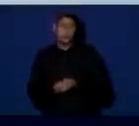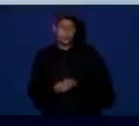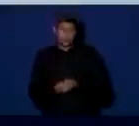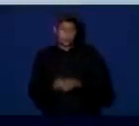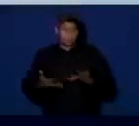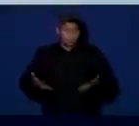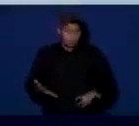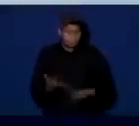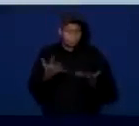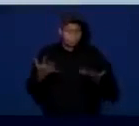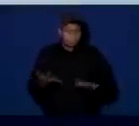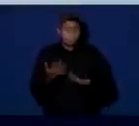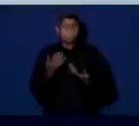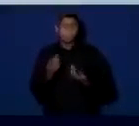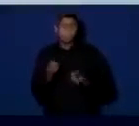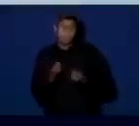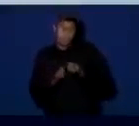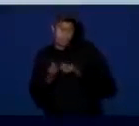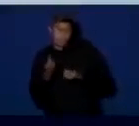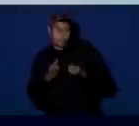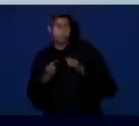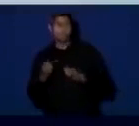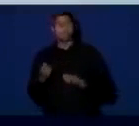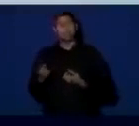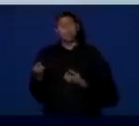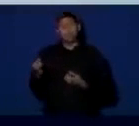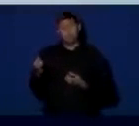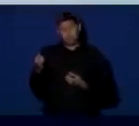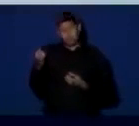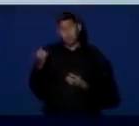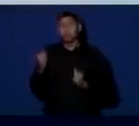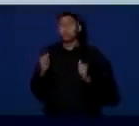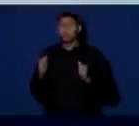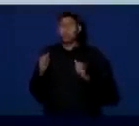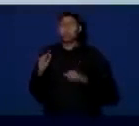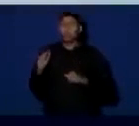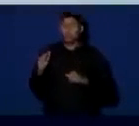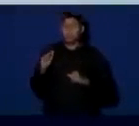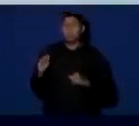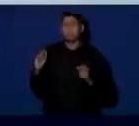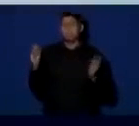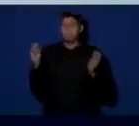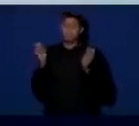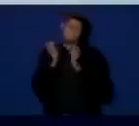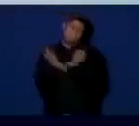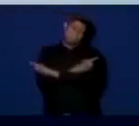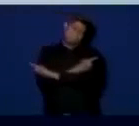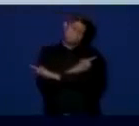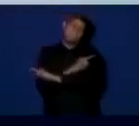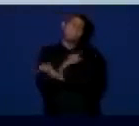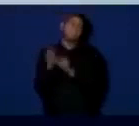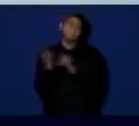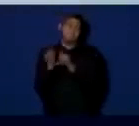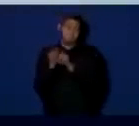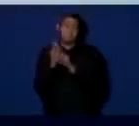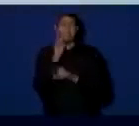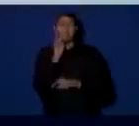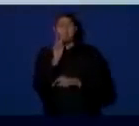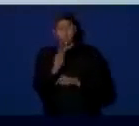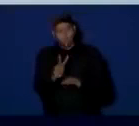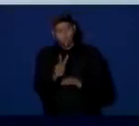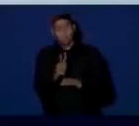esse aquecimento da economia, o juro pode ir para níveis inimagináveis, assim como a gente viu